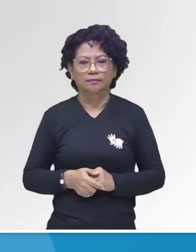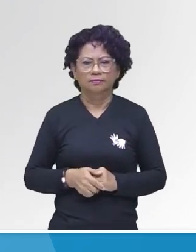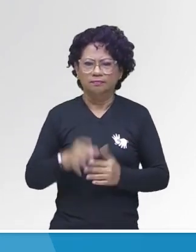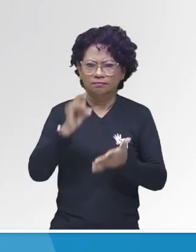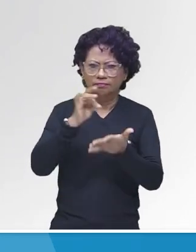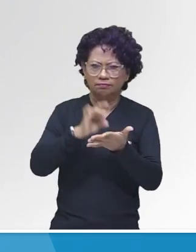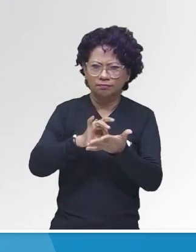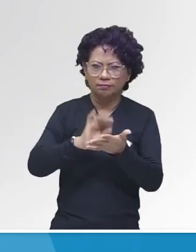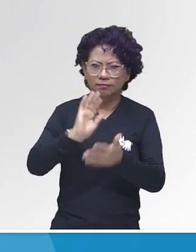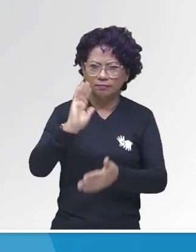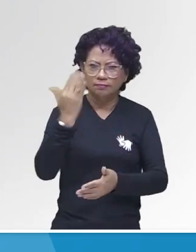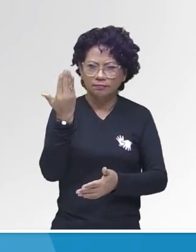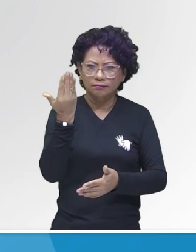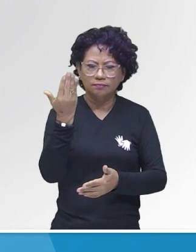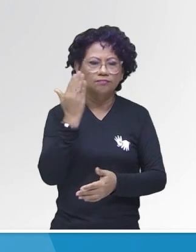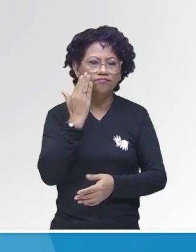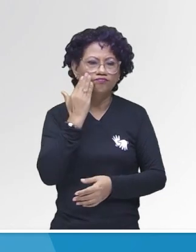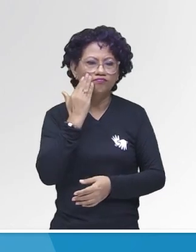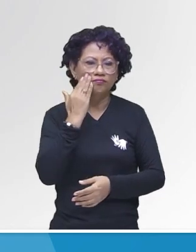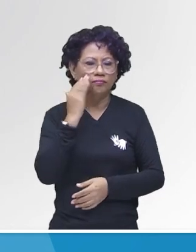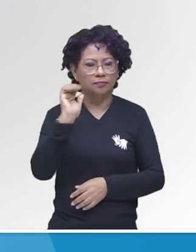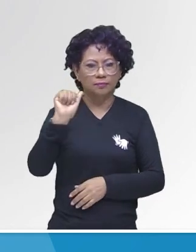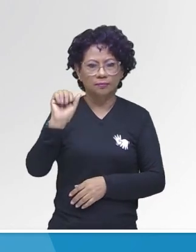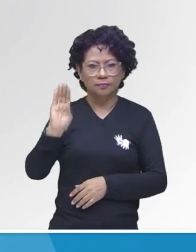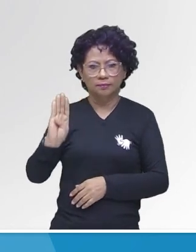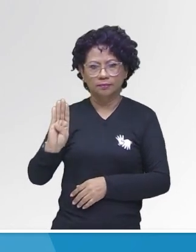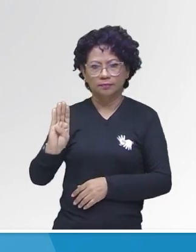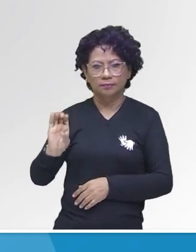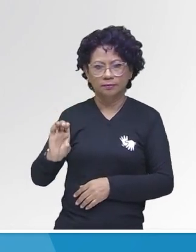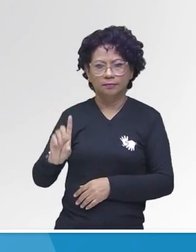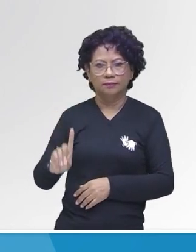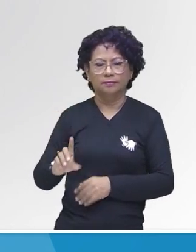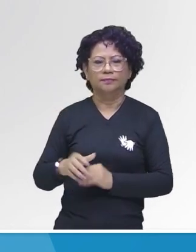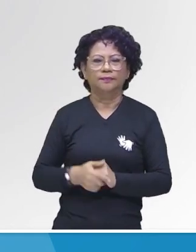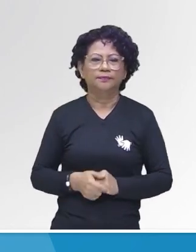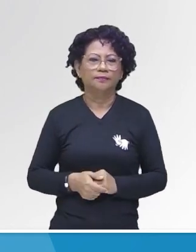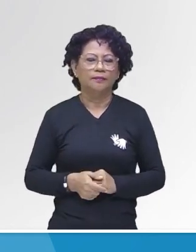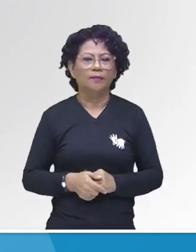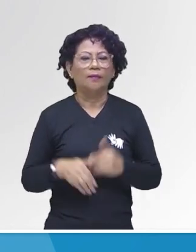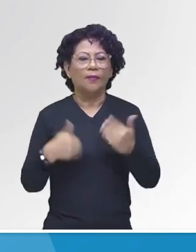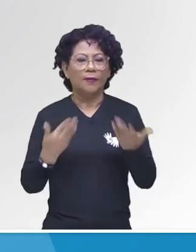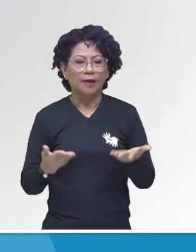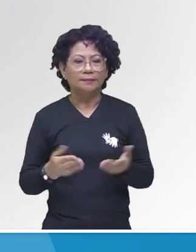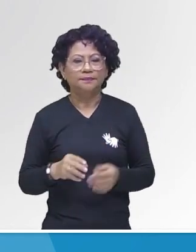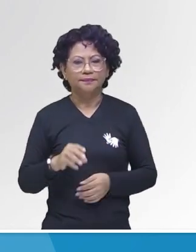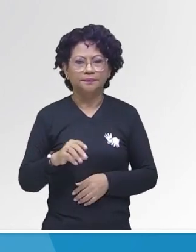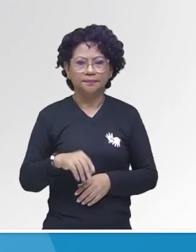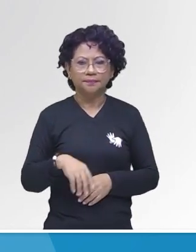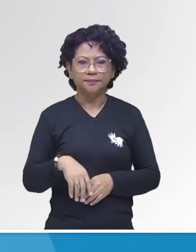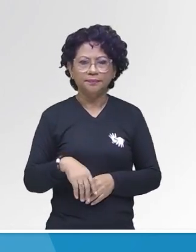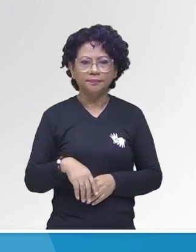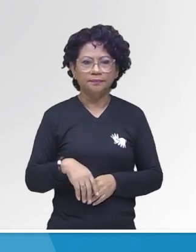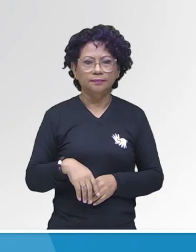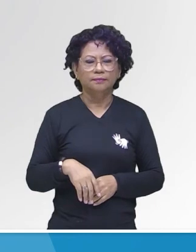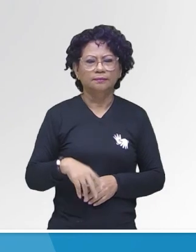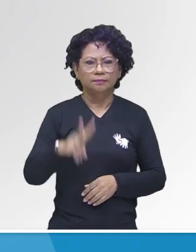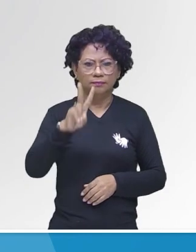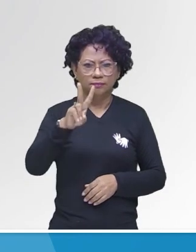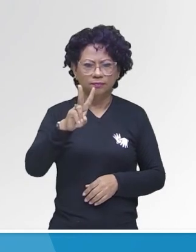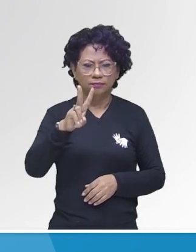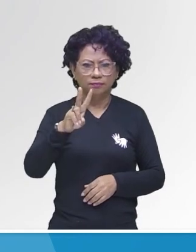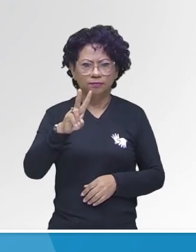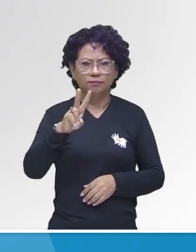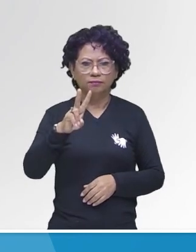falso. Vamos analisar aí cada uma dessas afirmações. Olha só, a letra A está dizendo aí que 2 retas ou são coplanares